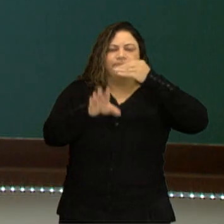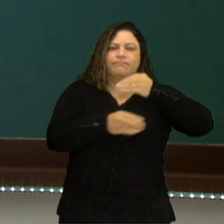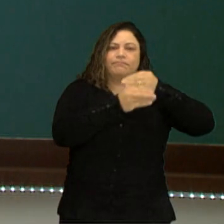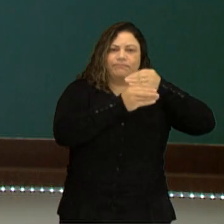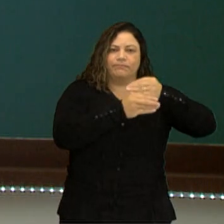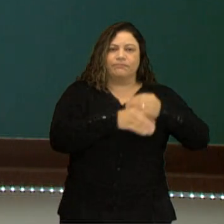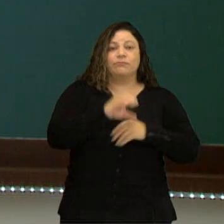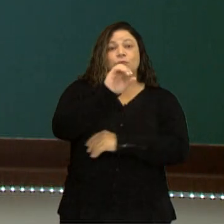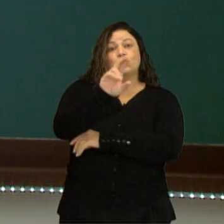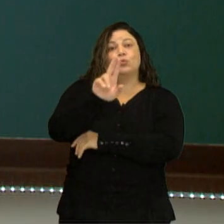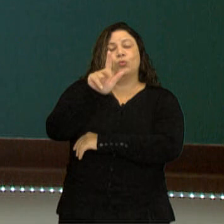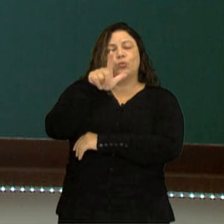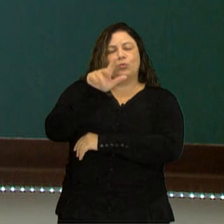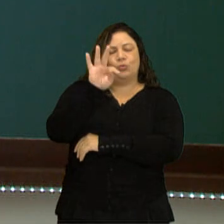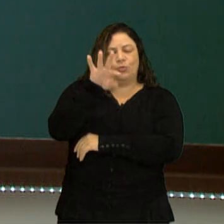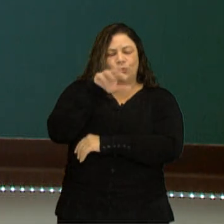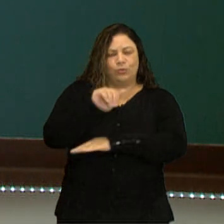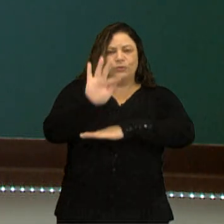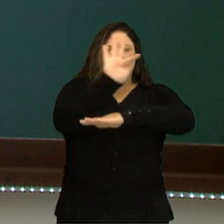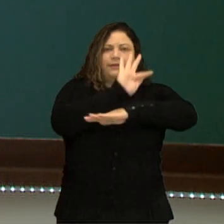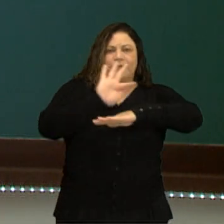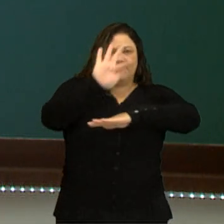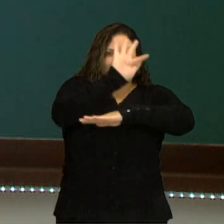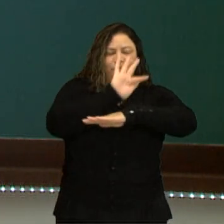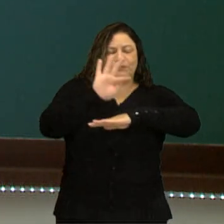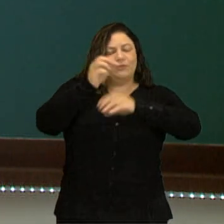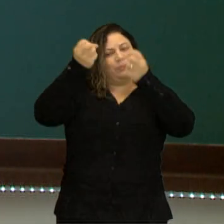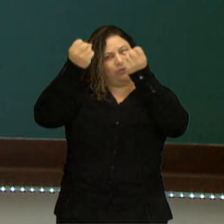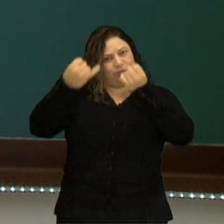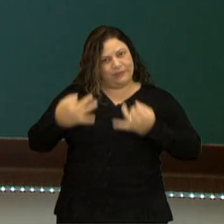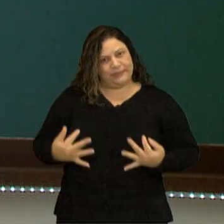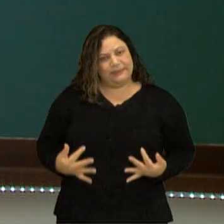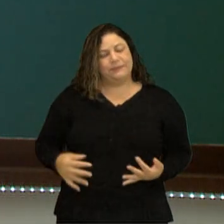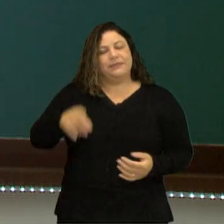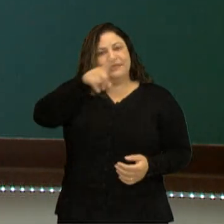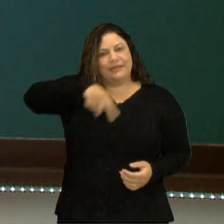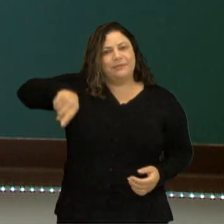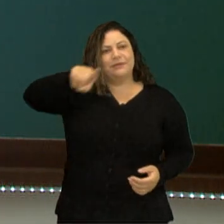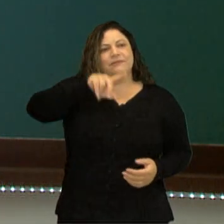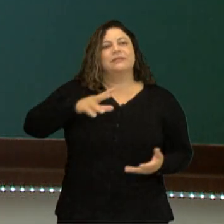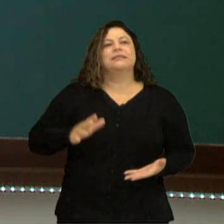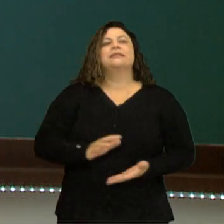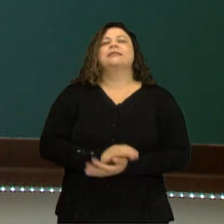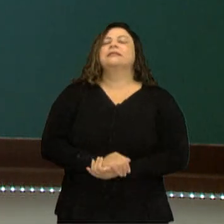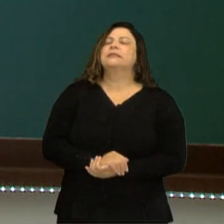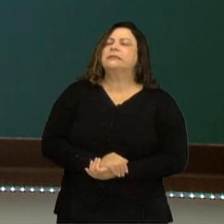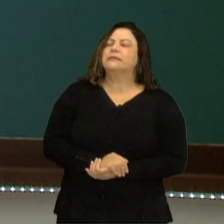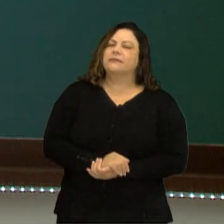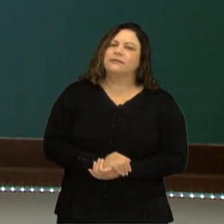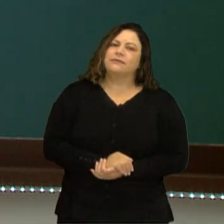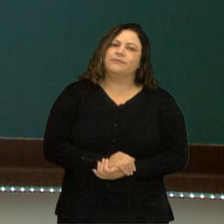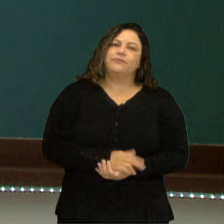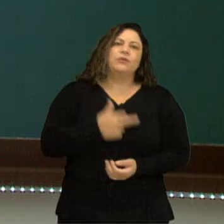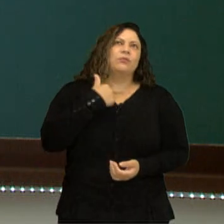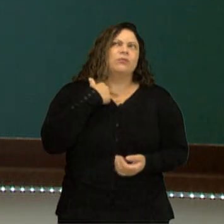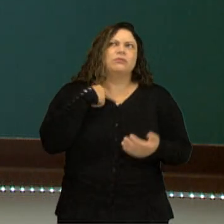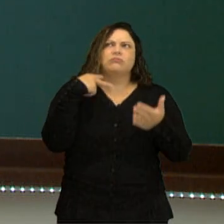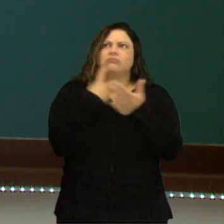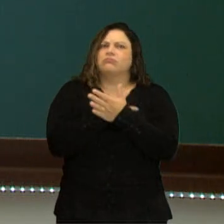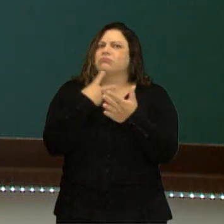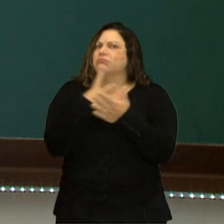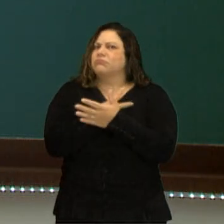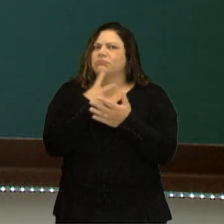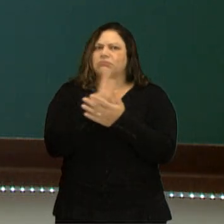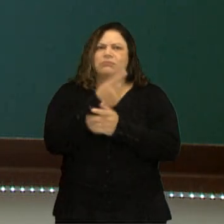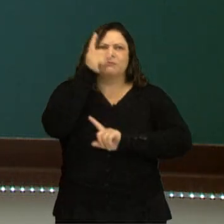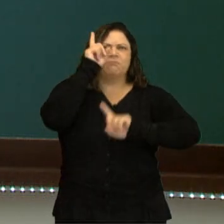uma linguagem formal, como eu acabei de falar para vocês. Tá? A gente não pode ter esses erros, essas